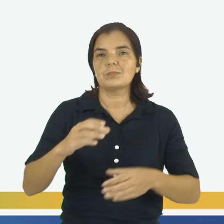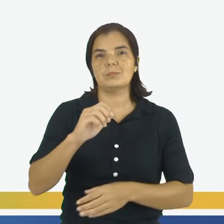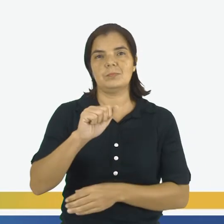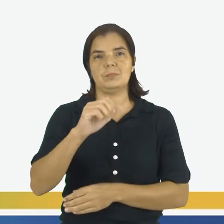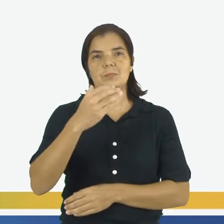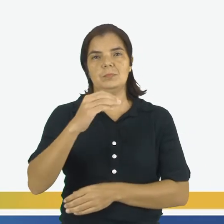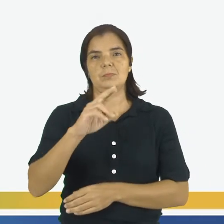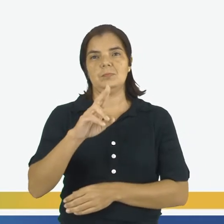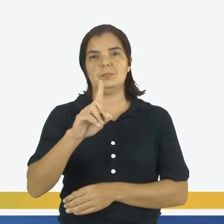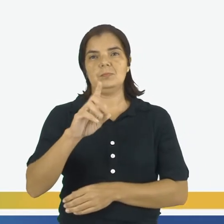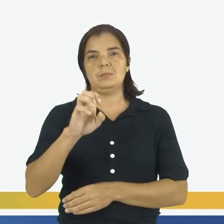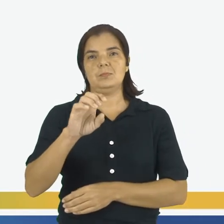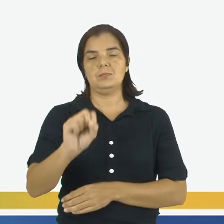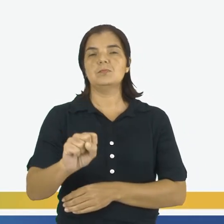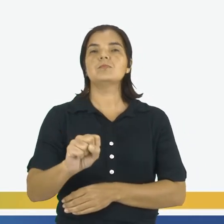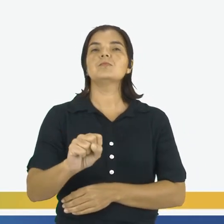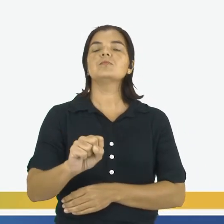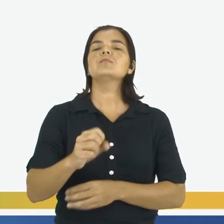aí, crianças?